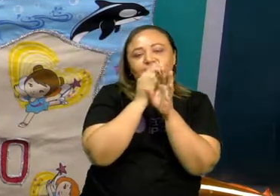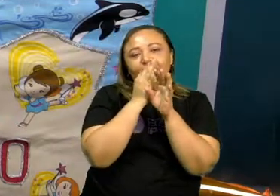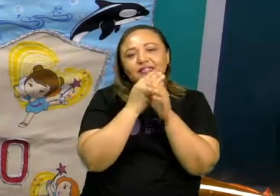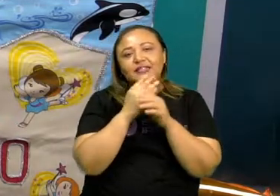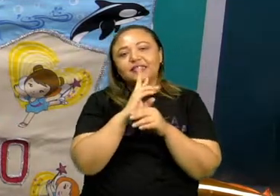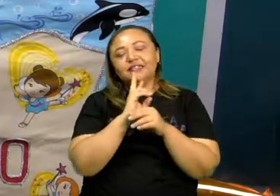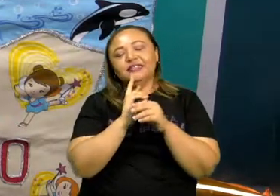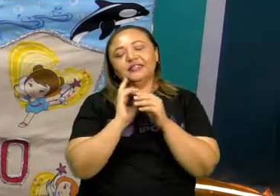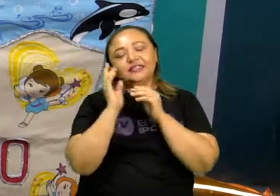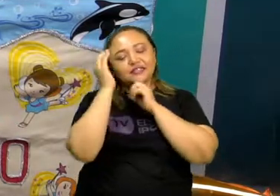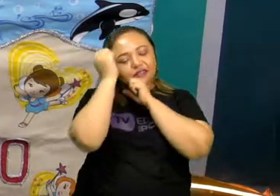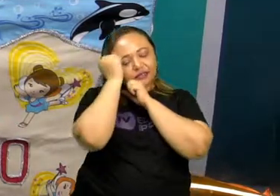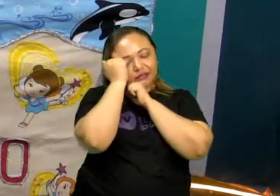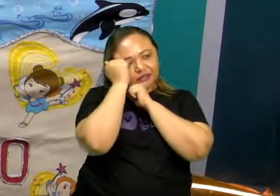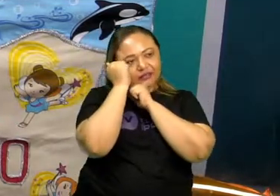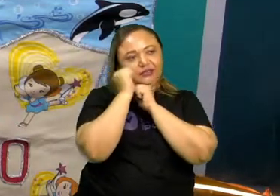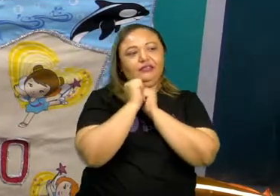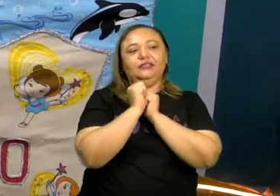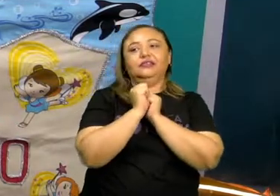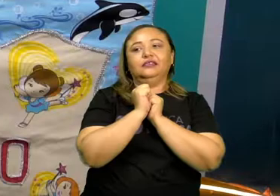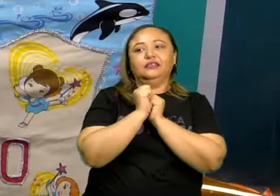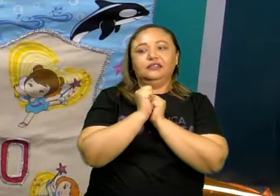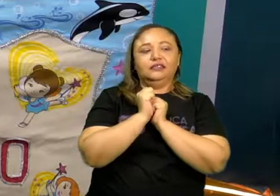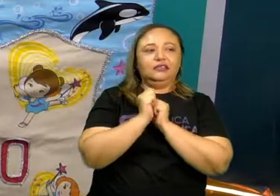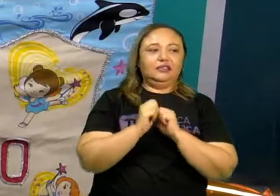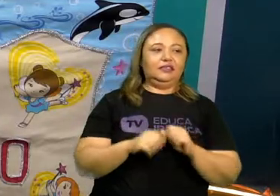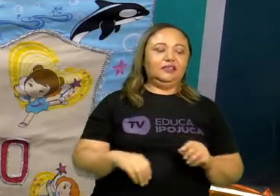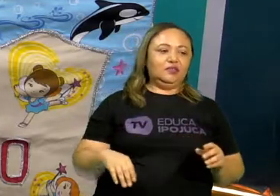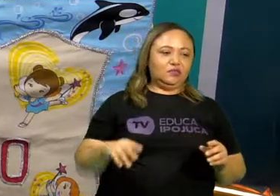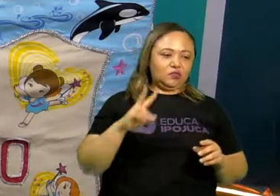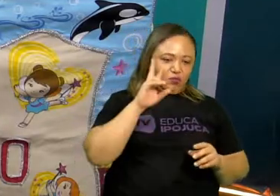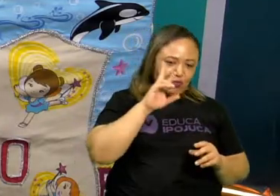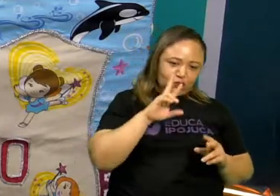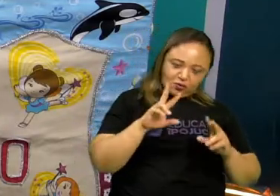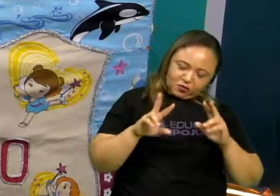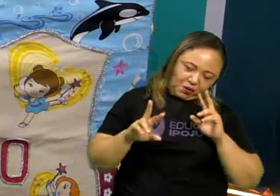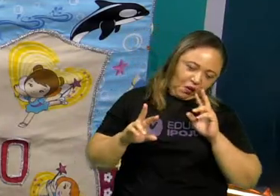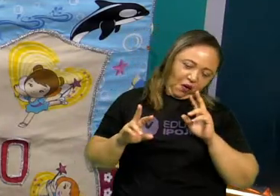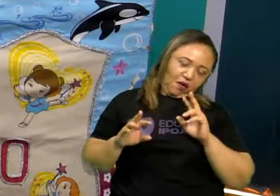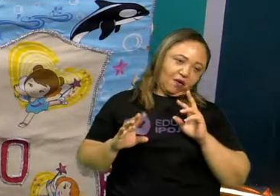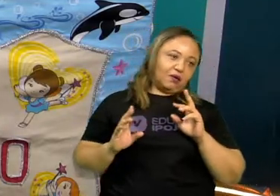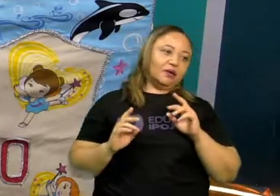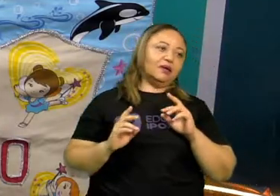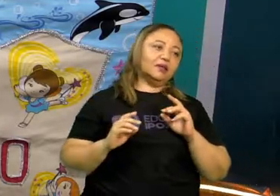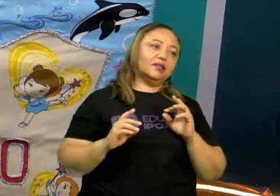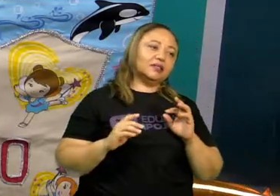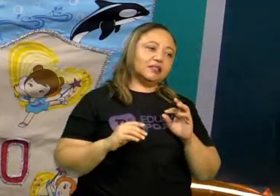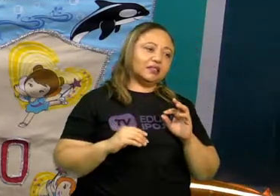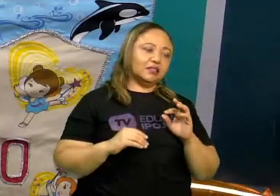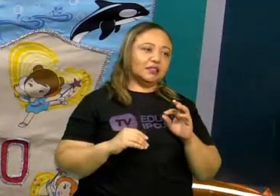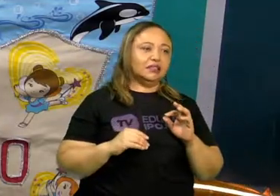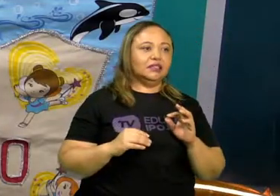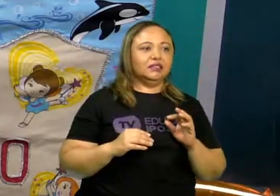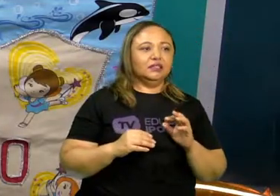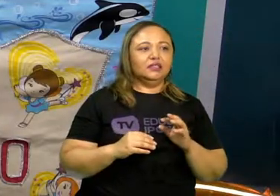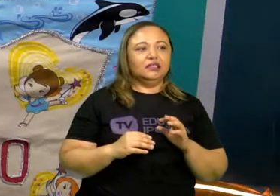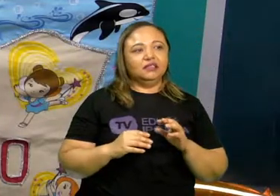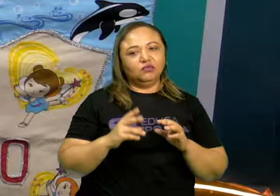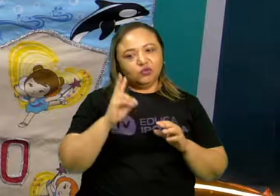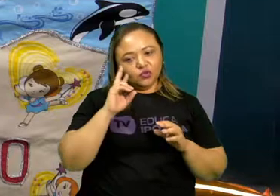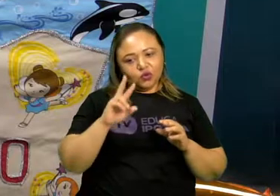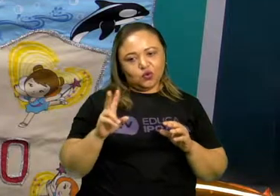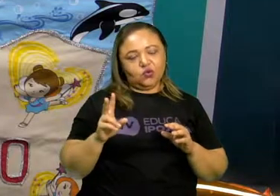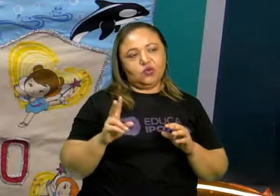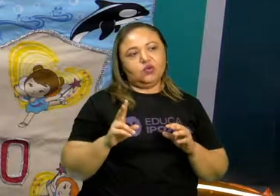dormir. Tu já tá dormindo, Leiturinha? Ela olhou, crianças, Leiturinha,